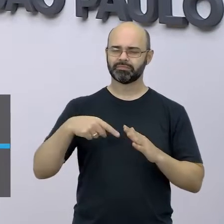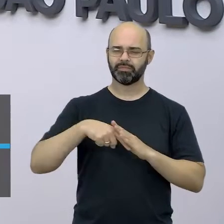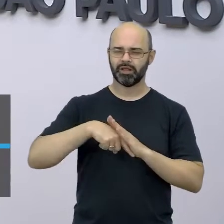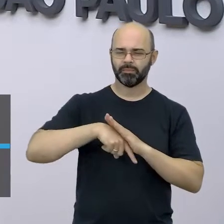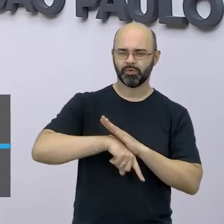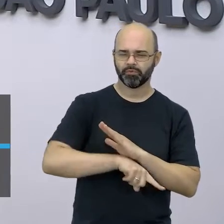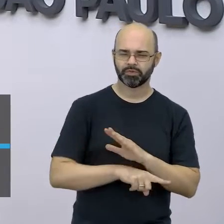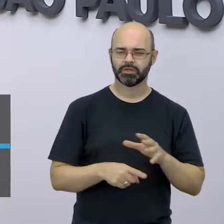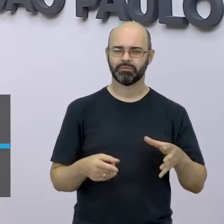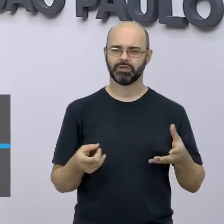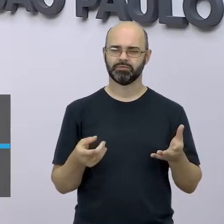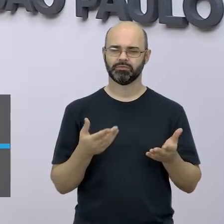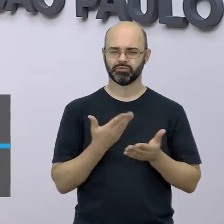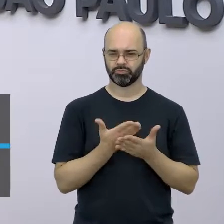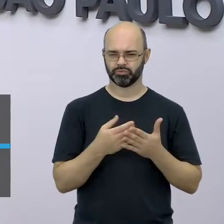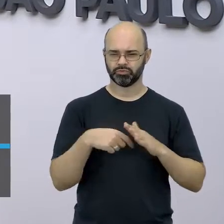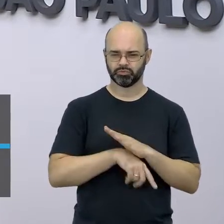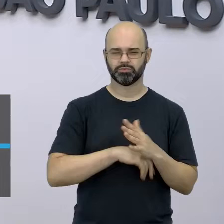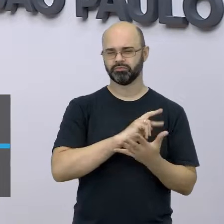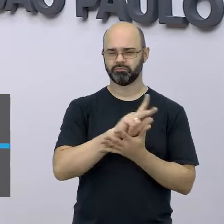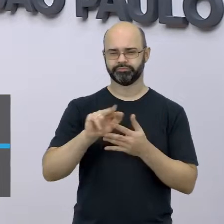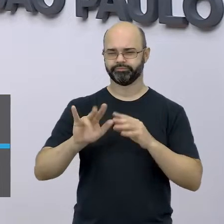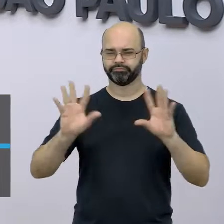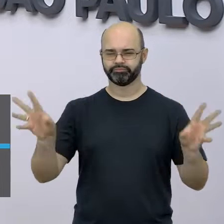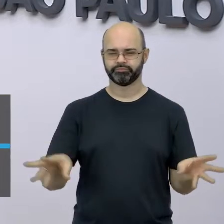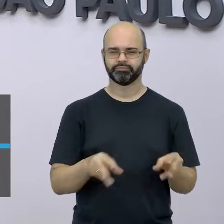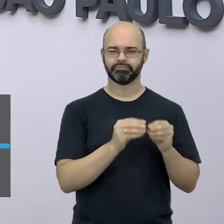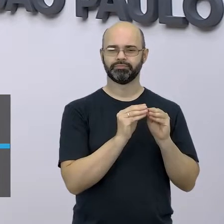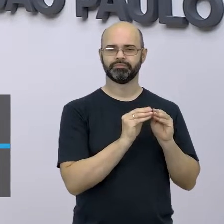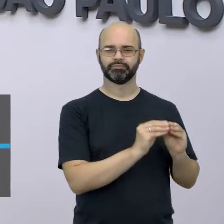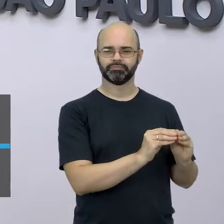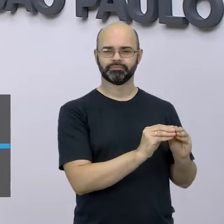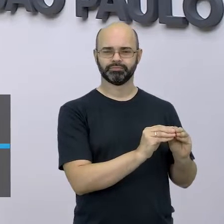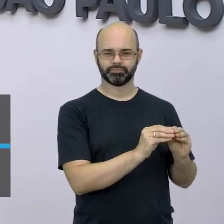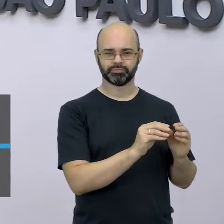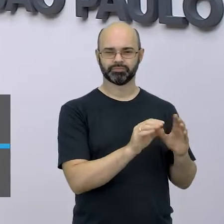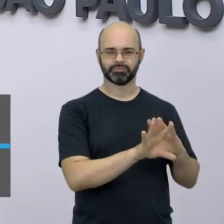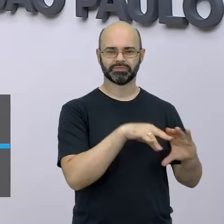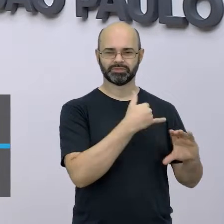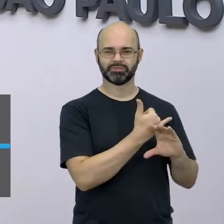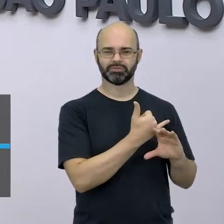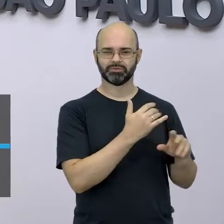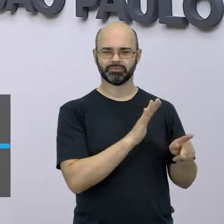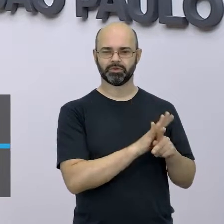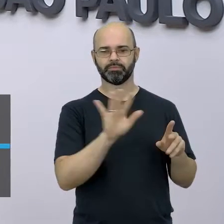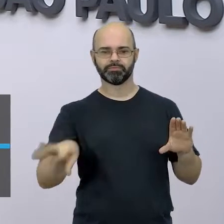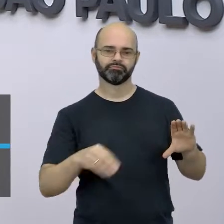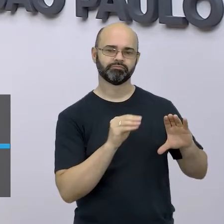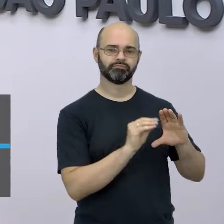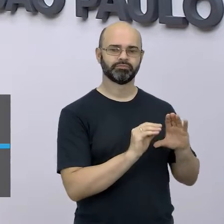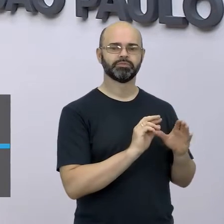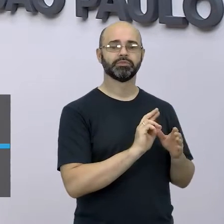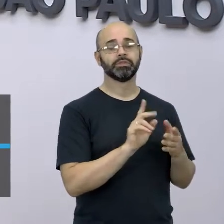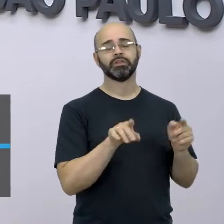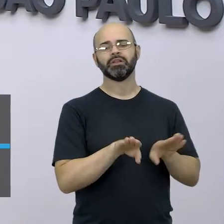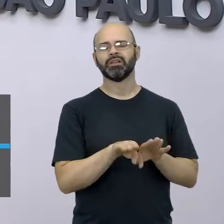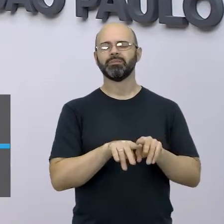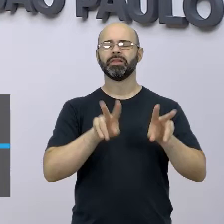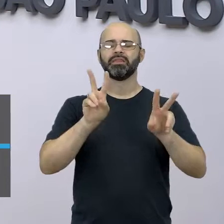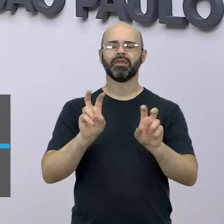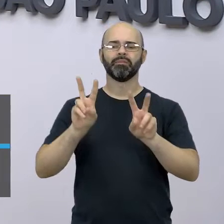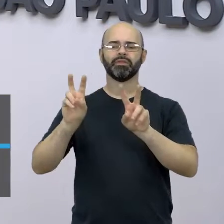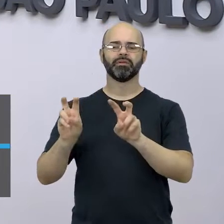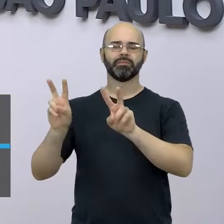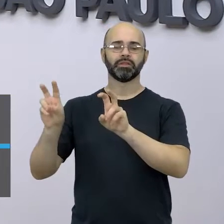e etc. E também outros vídeos que são especiais sobre o tema, que são exclusivos sobre o